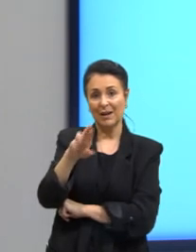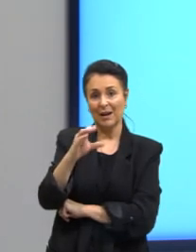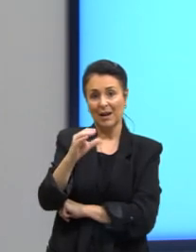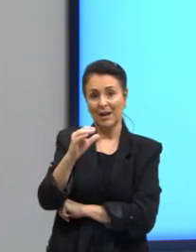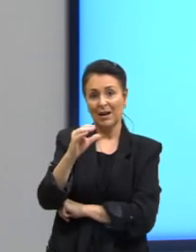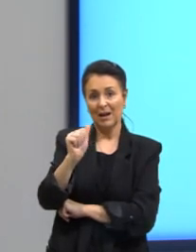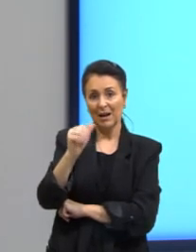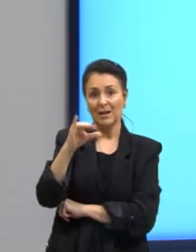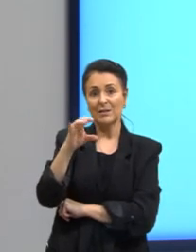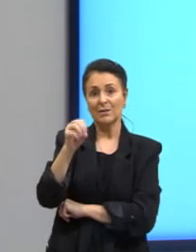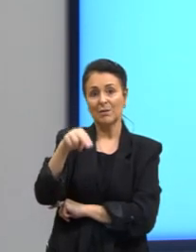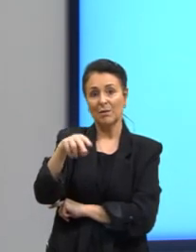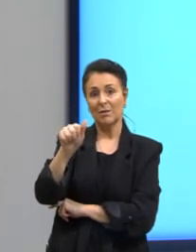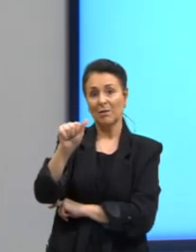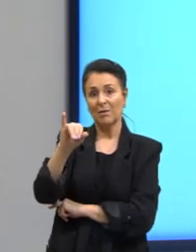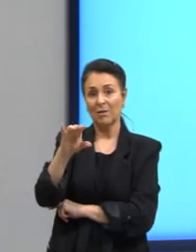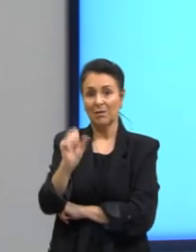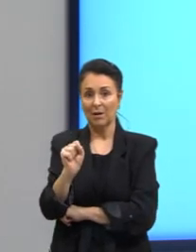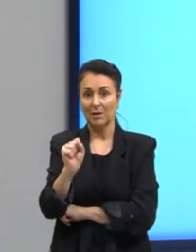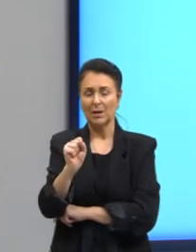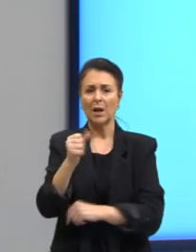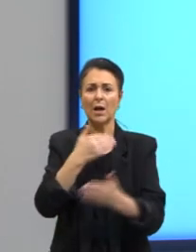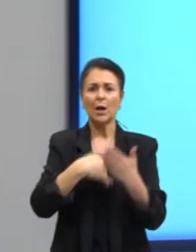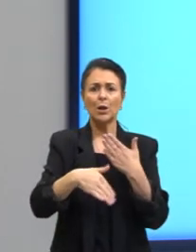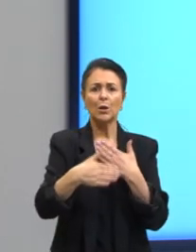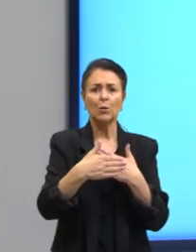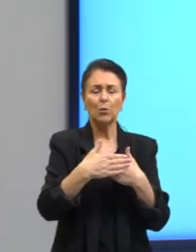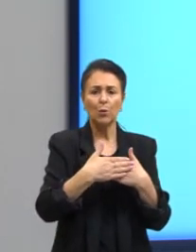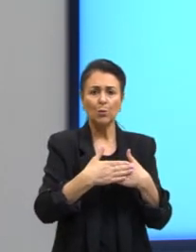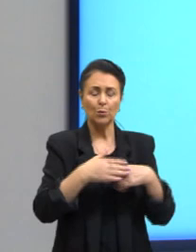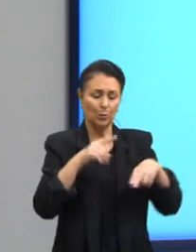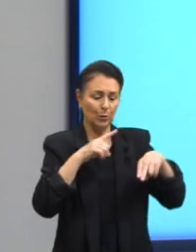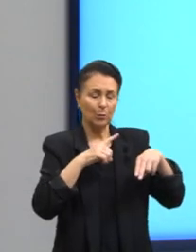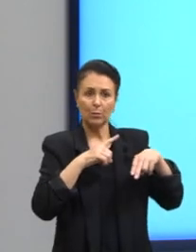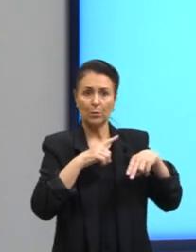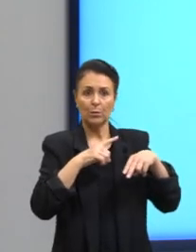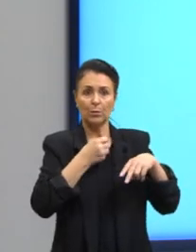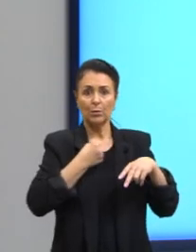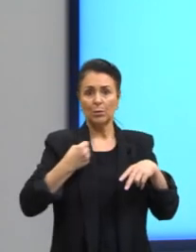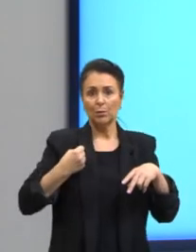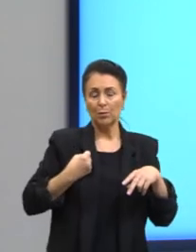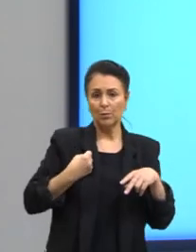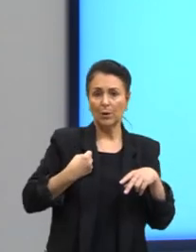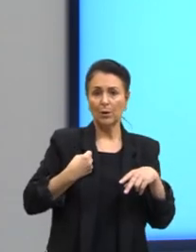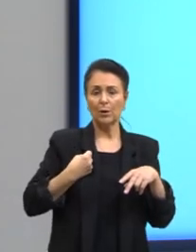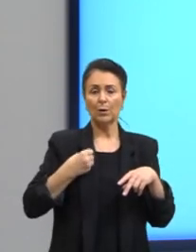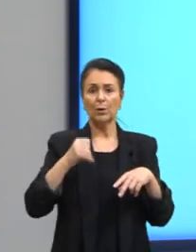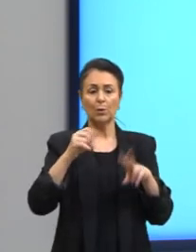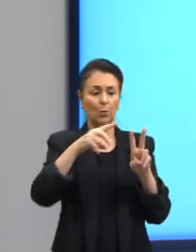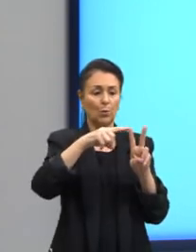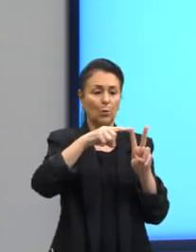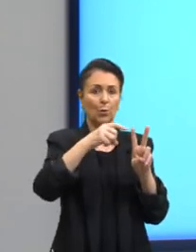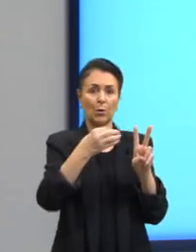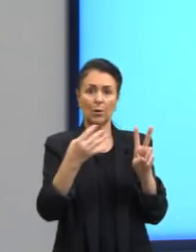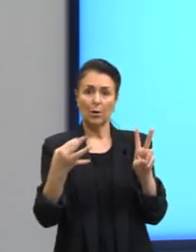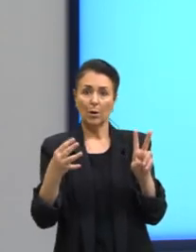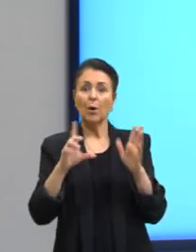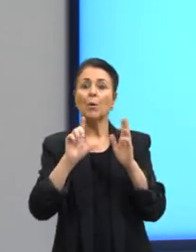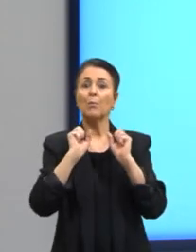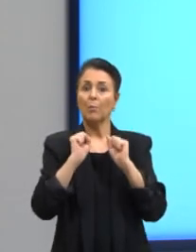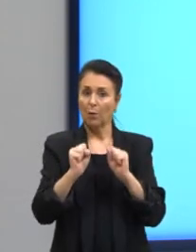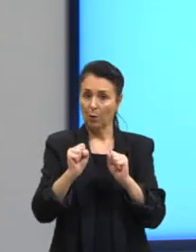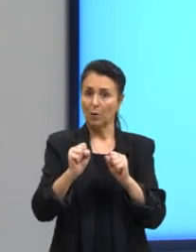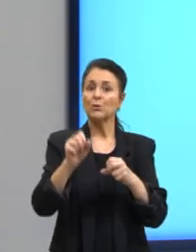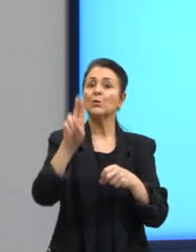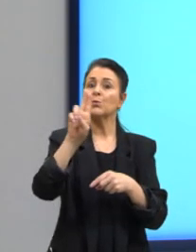então é todo número que pode ser escrito na forma de fração é um número racional pode ser escrito na forma